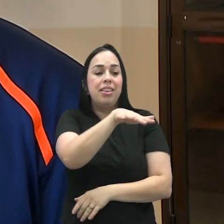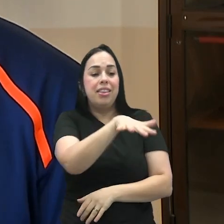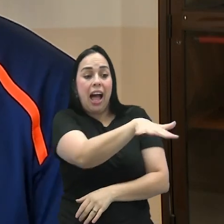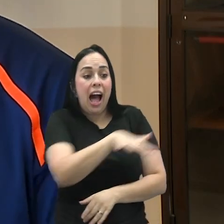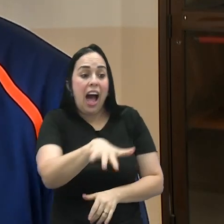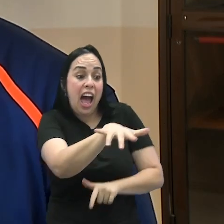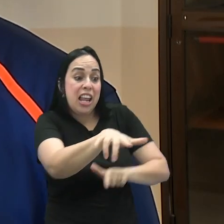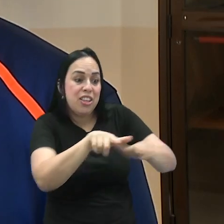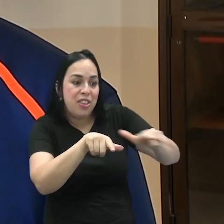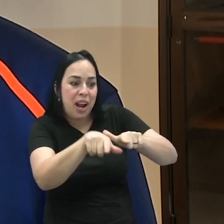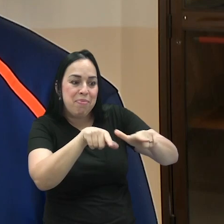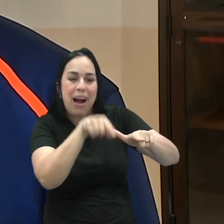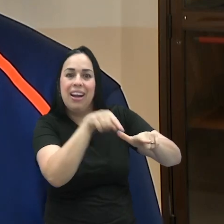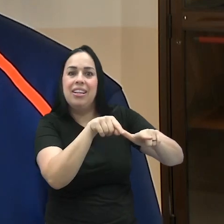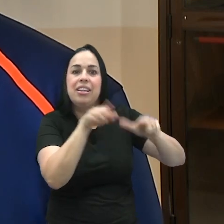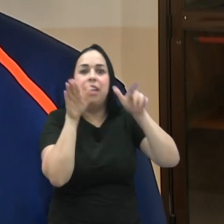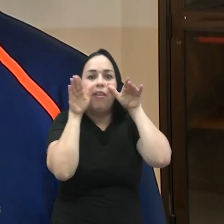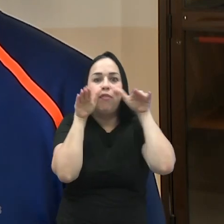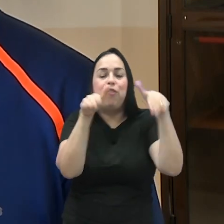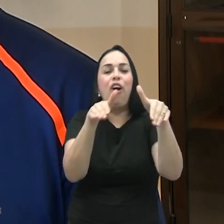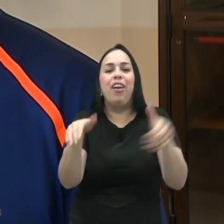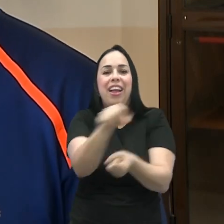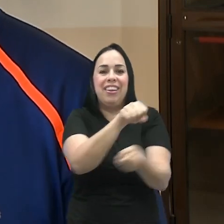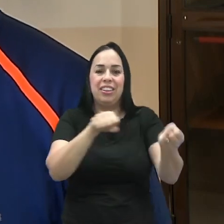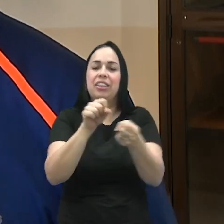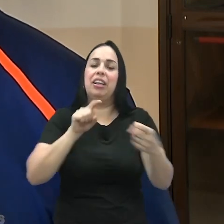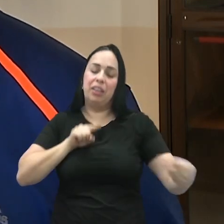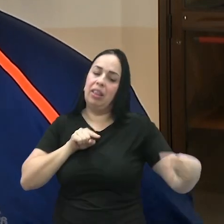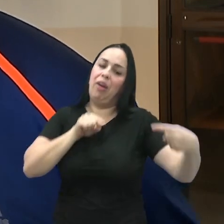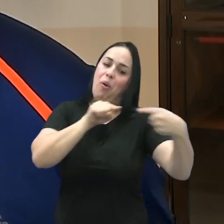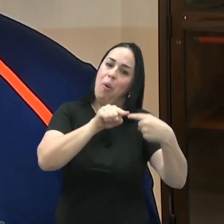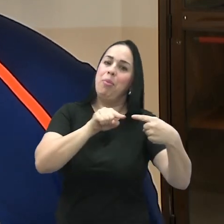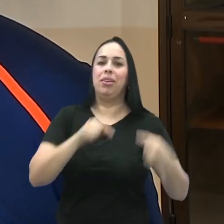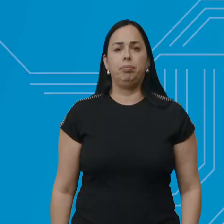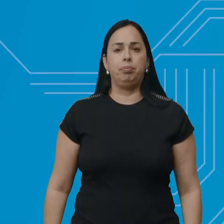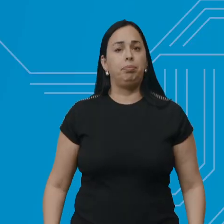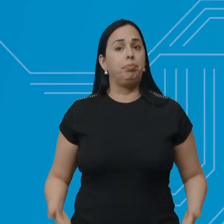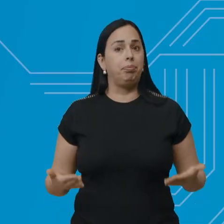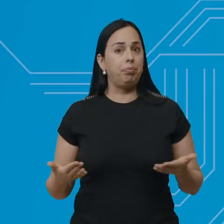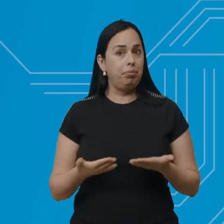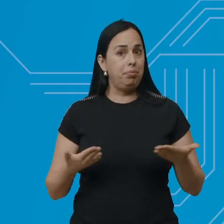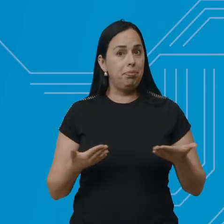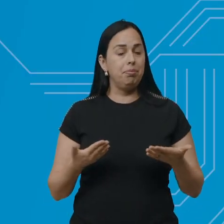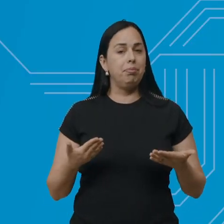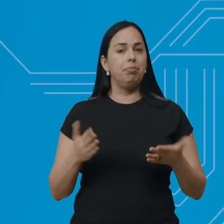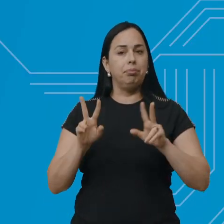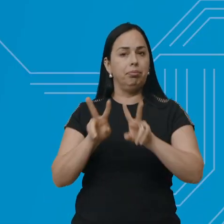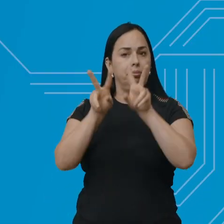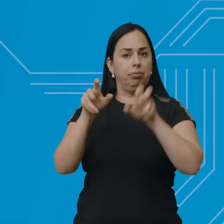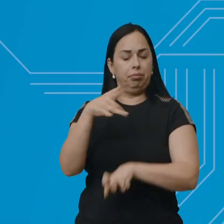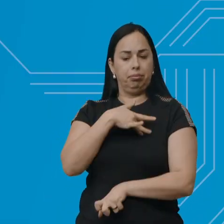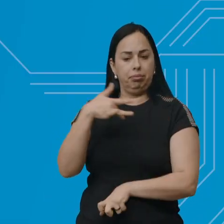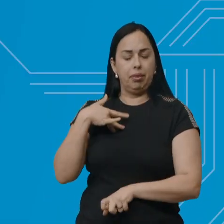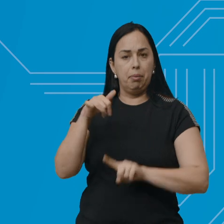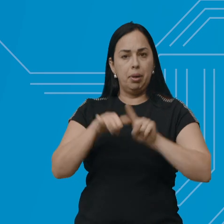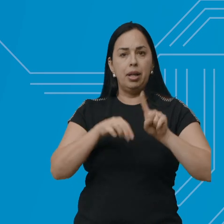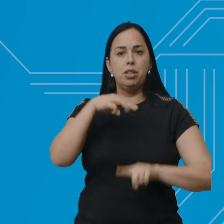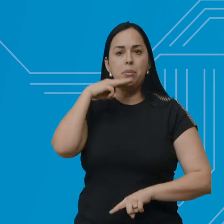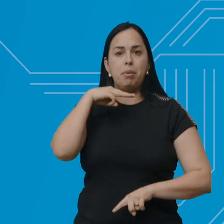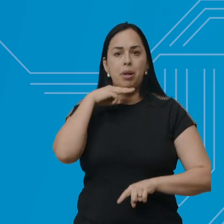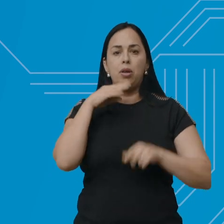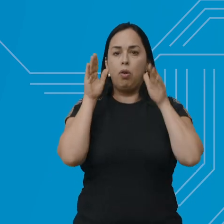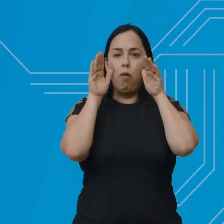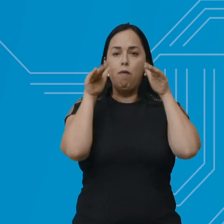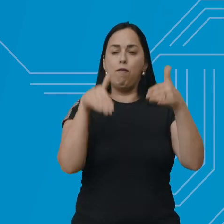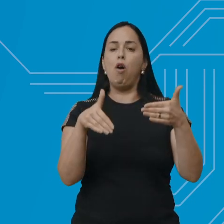o mundo dos negócios hoje está pautado também na sustentabilidade. Agora vamos falar de saúde. O mês de